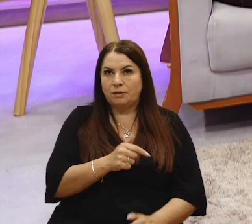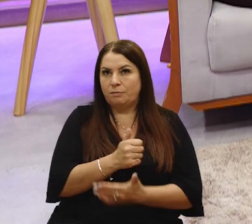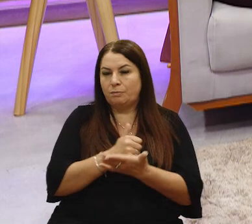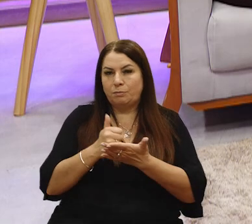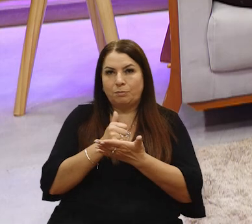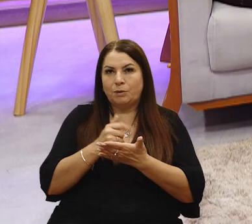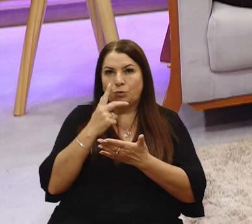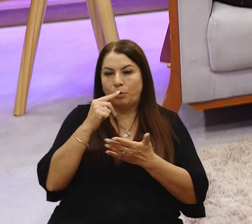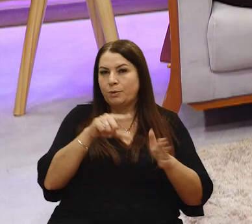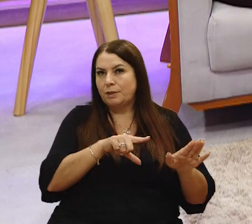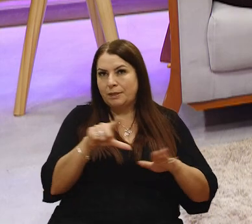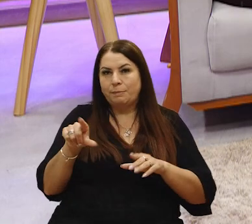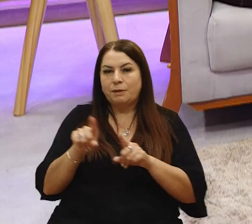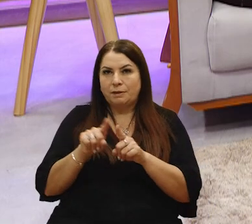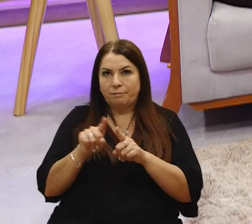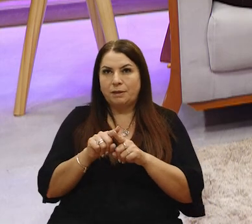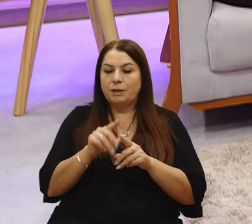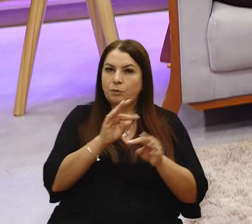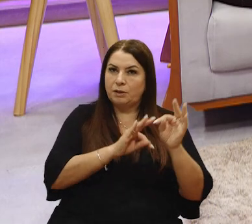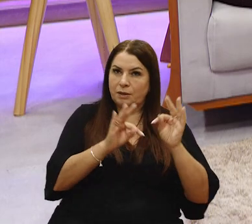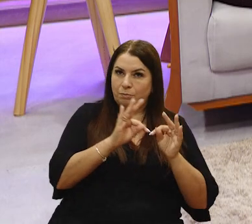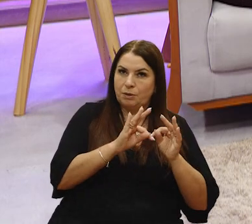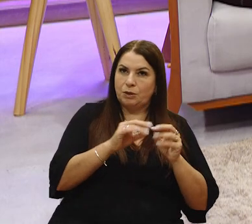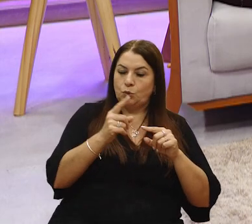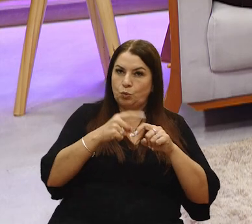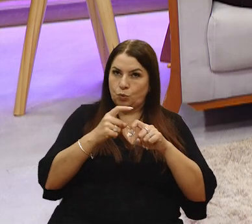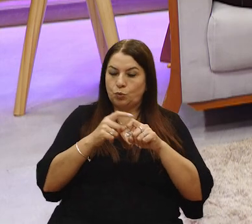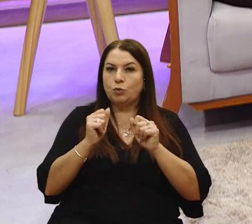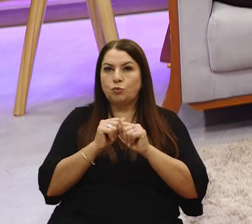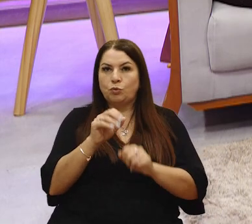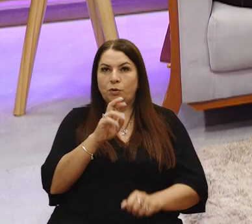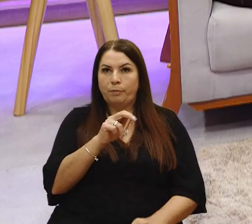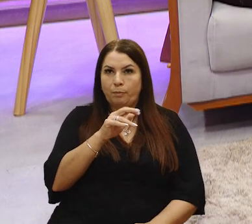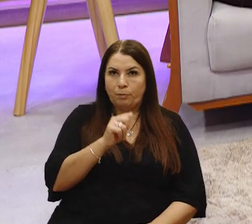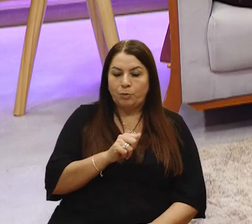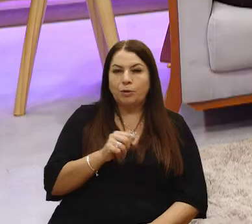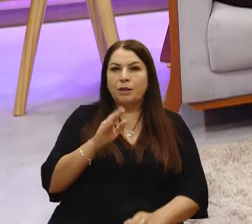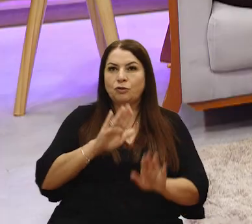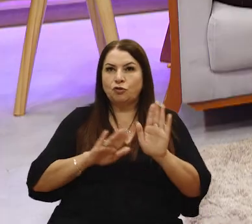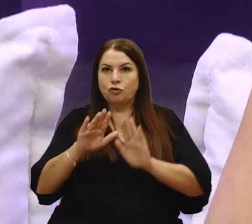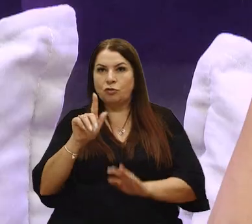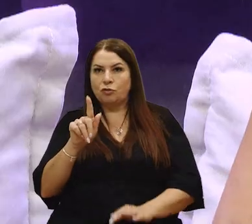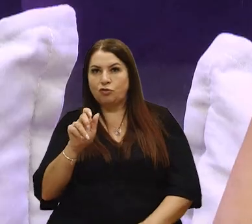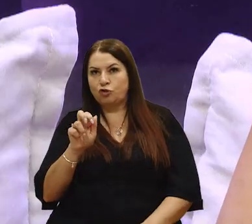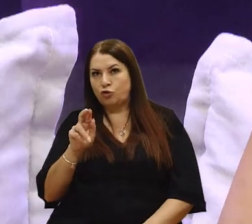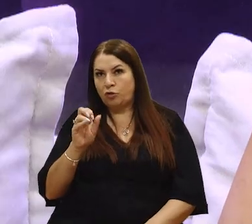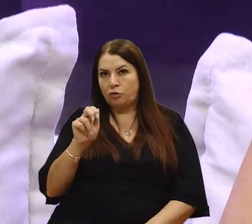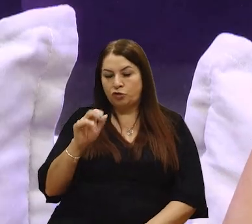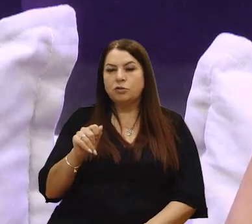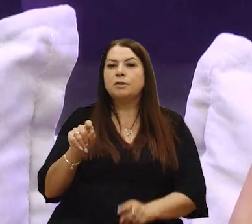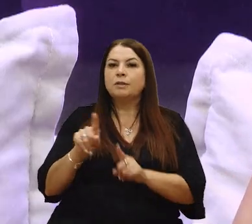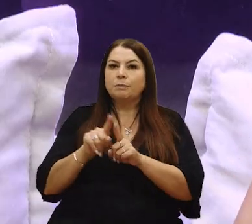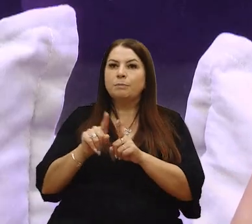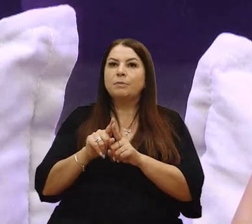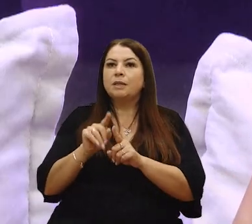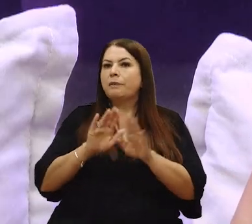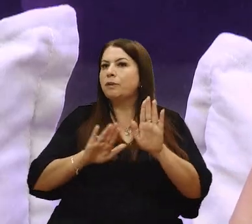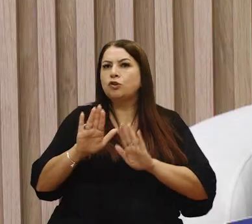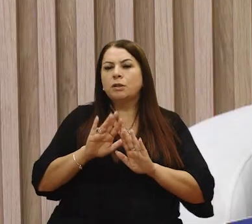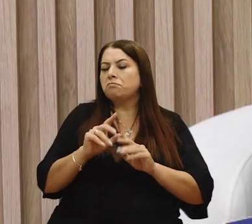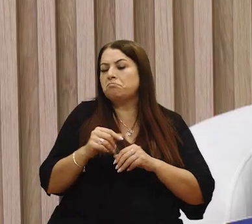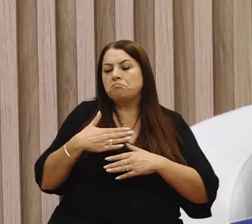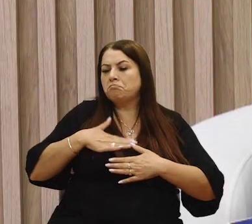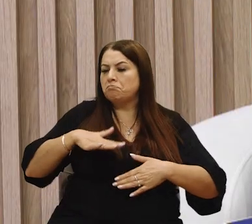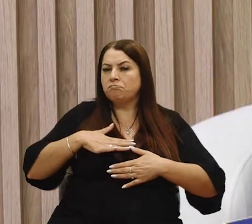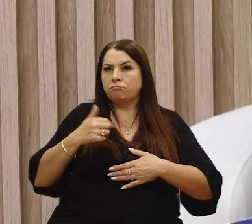porque eu precisava melhorar, já estava me atrapalhando muito até no meu dia a dia essa questão, né? A suplementação pode ajudar,